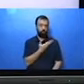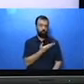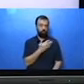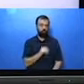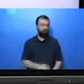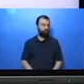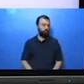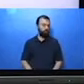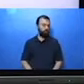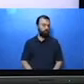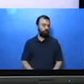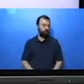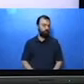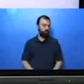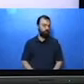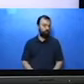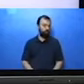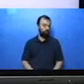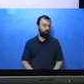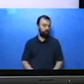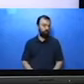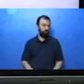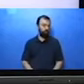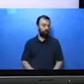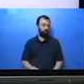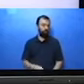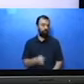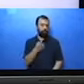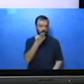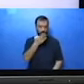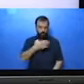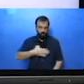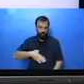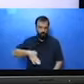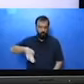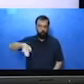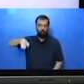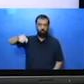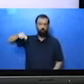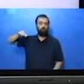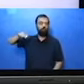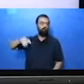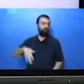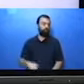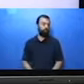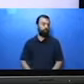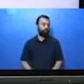Terceira imagem é uma depressão.